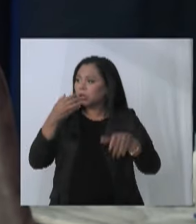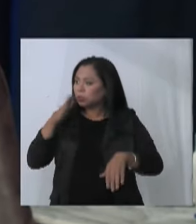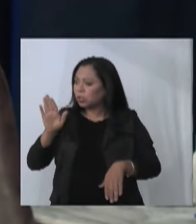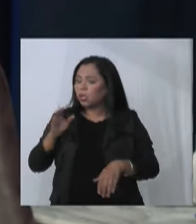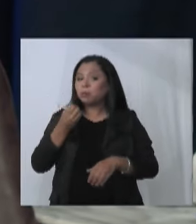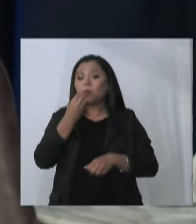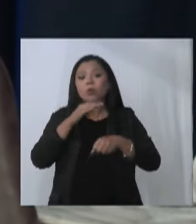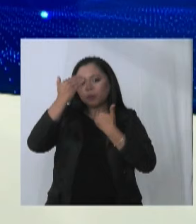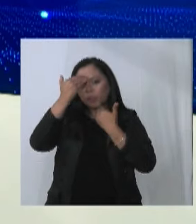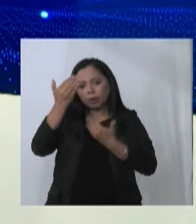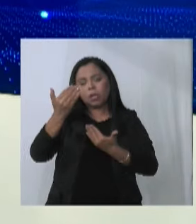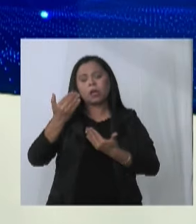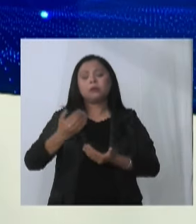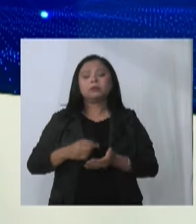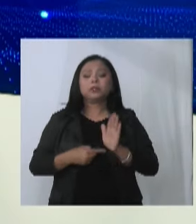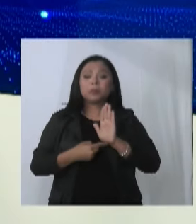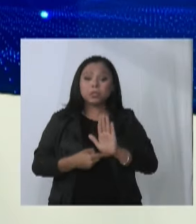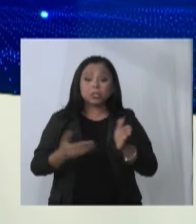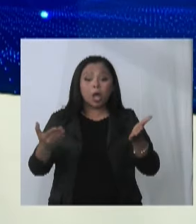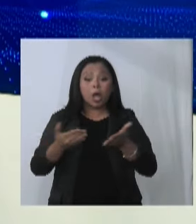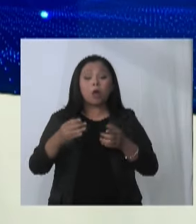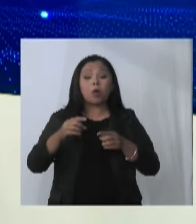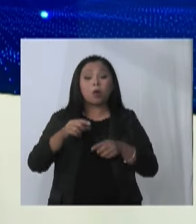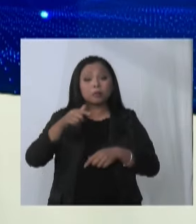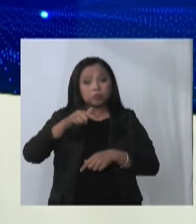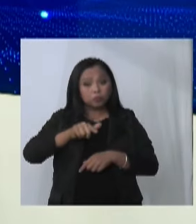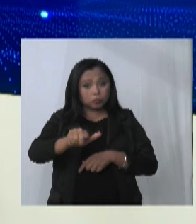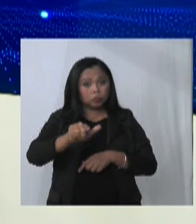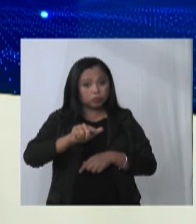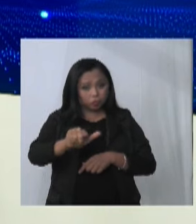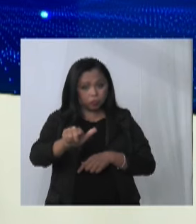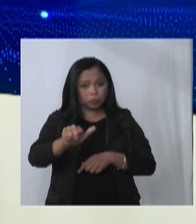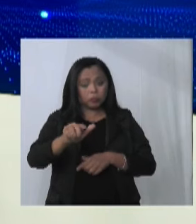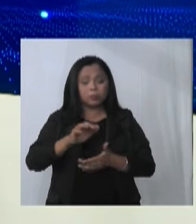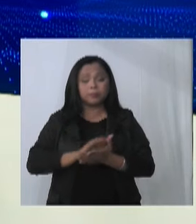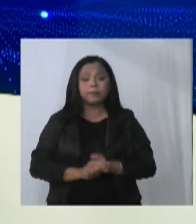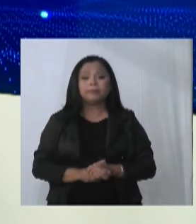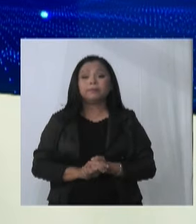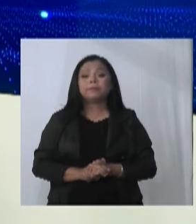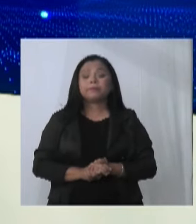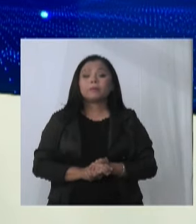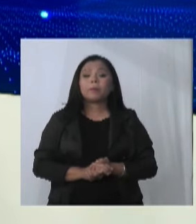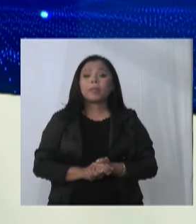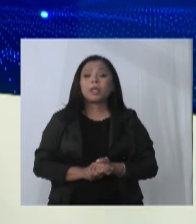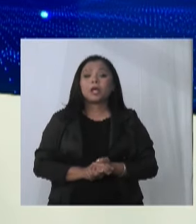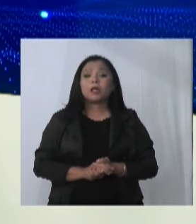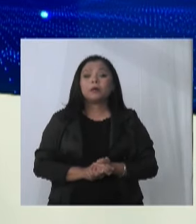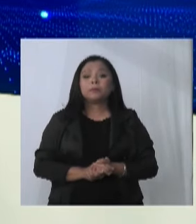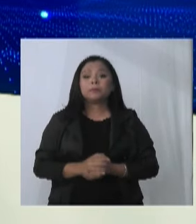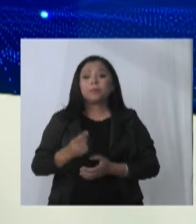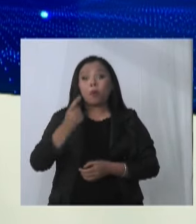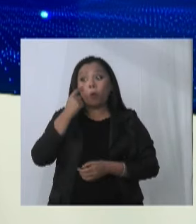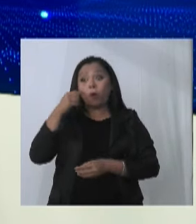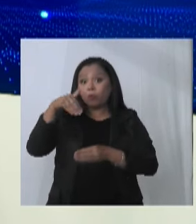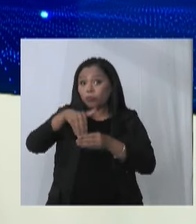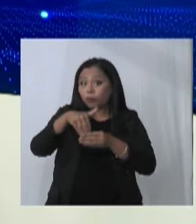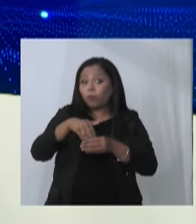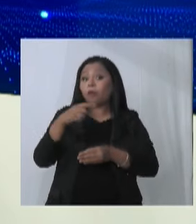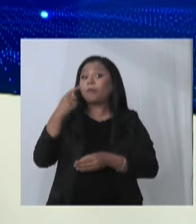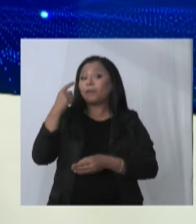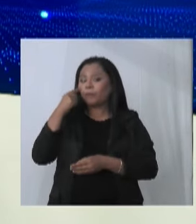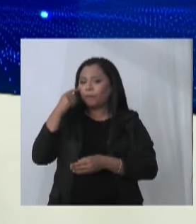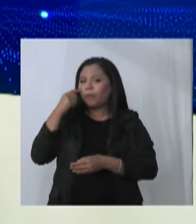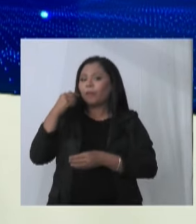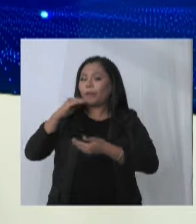que nos assiste pela Band. Nessa sequência do Band Eleições 2024, olho no voto, olho na Band.